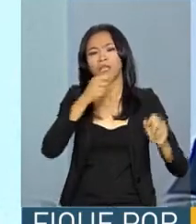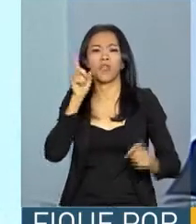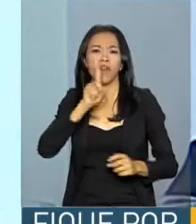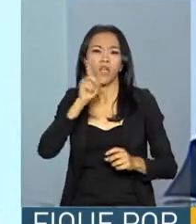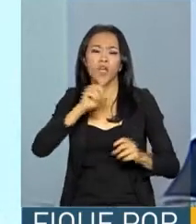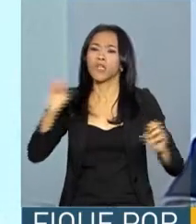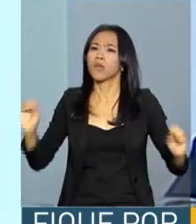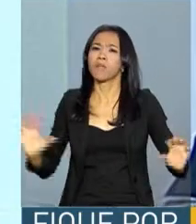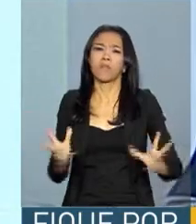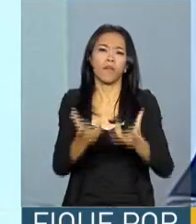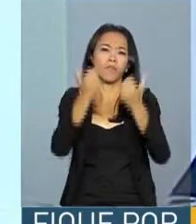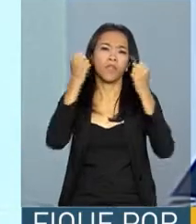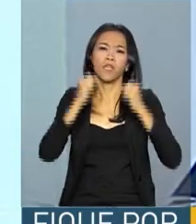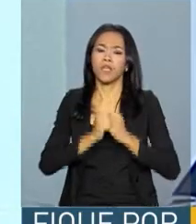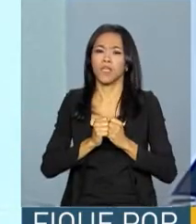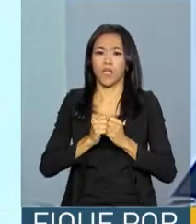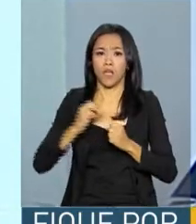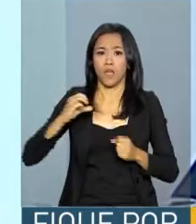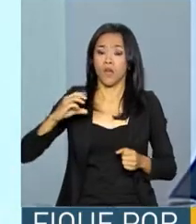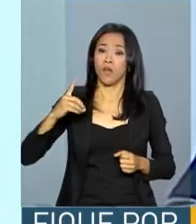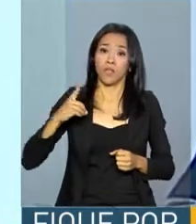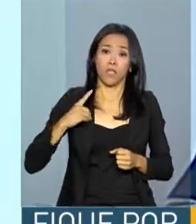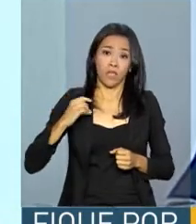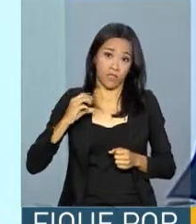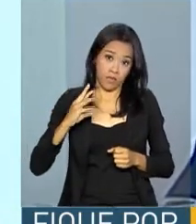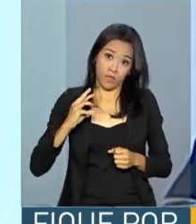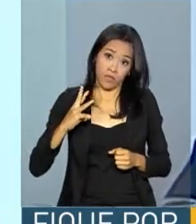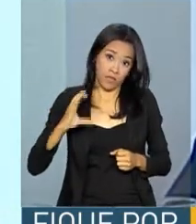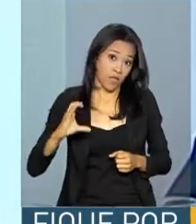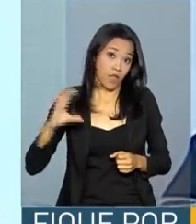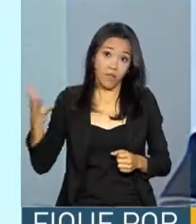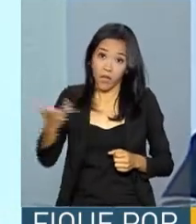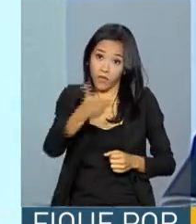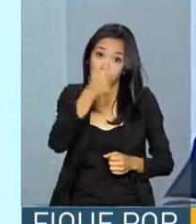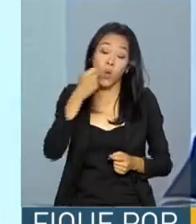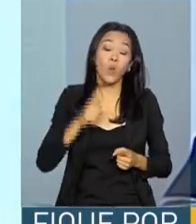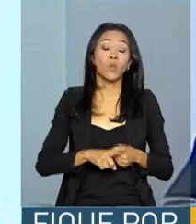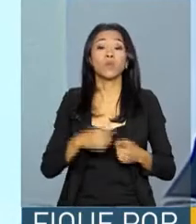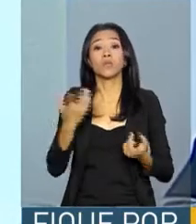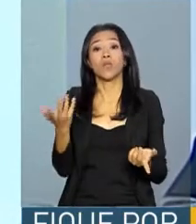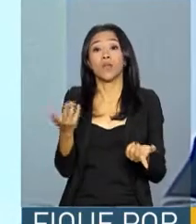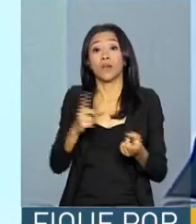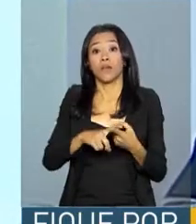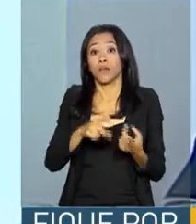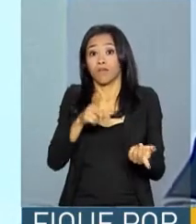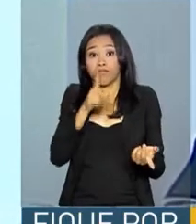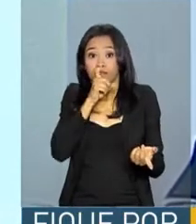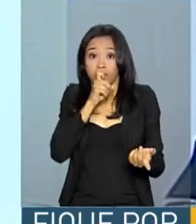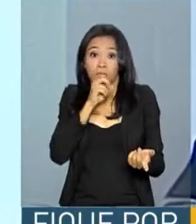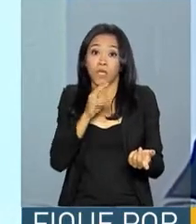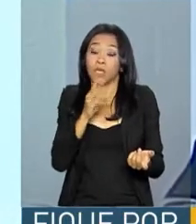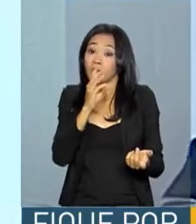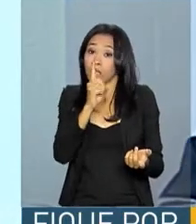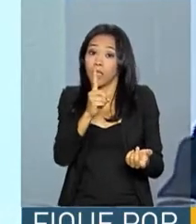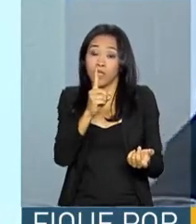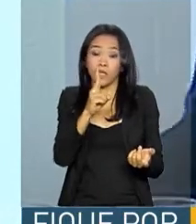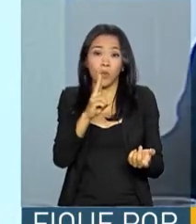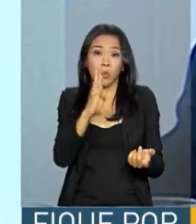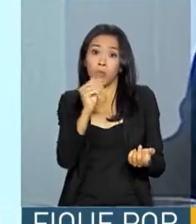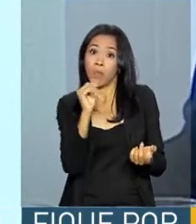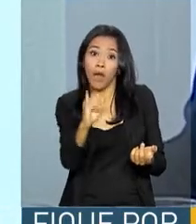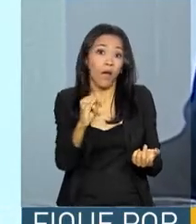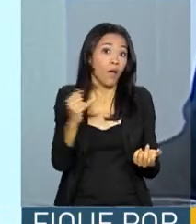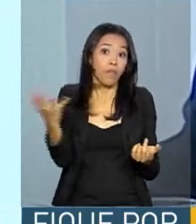Washington, Dubai, e a Índia, Nova Delhi, etc., todos enaltecendo. Nós temos um